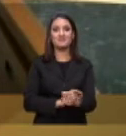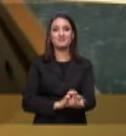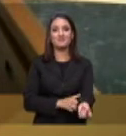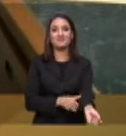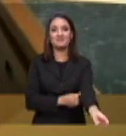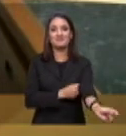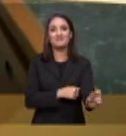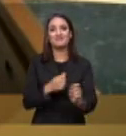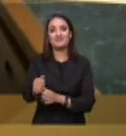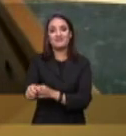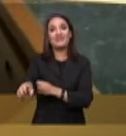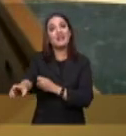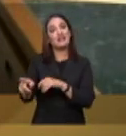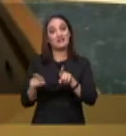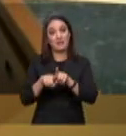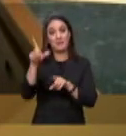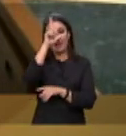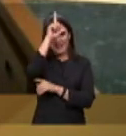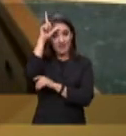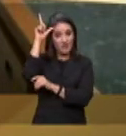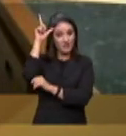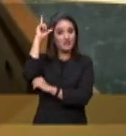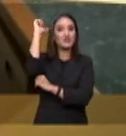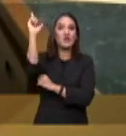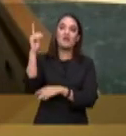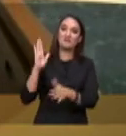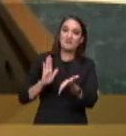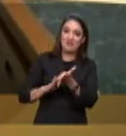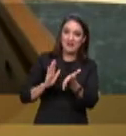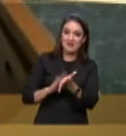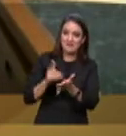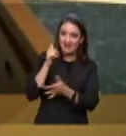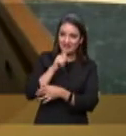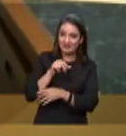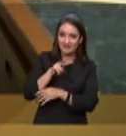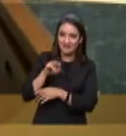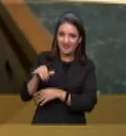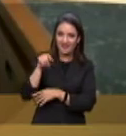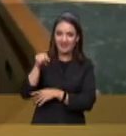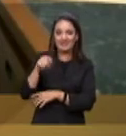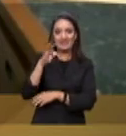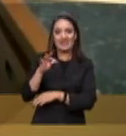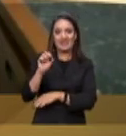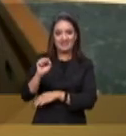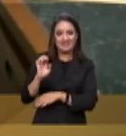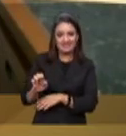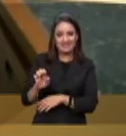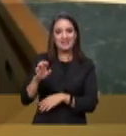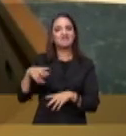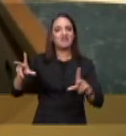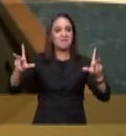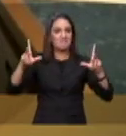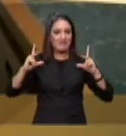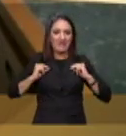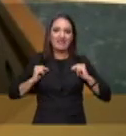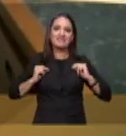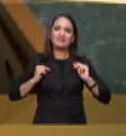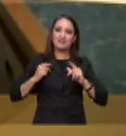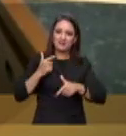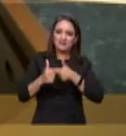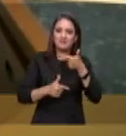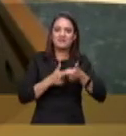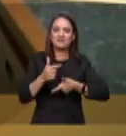com os parabéns pela eleição, super merecida. Eu fui sua vice, sou testemunha do brilhante trabalho por